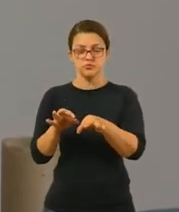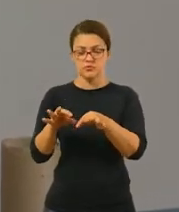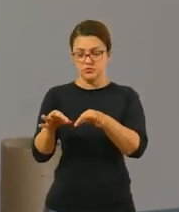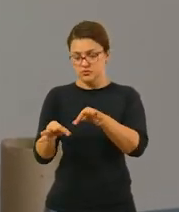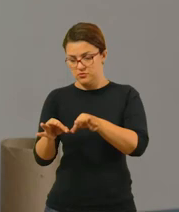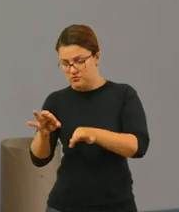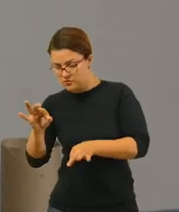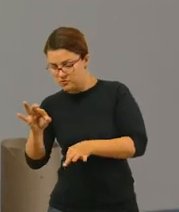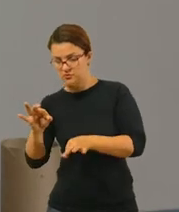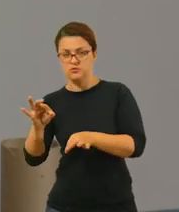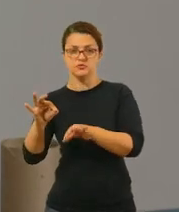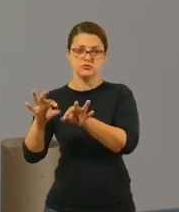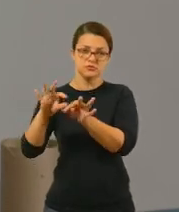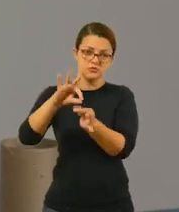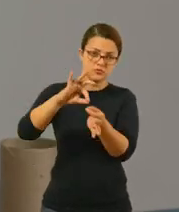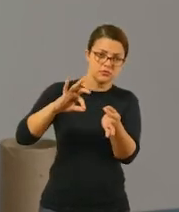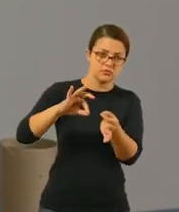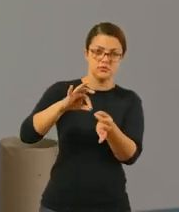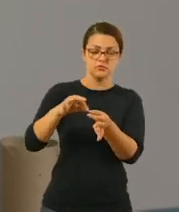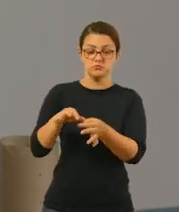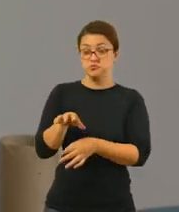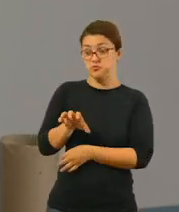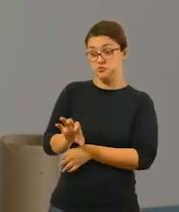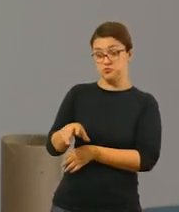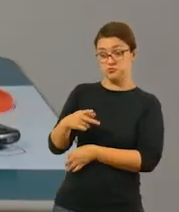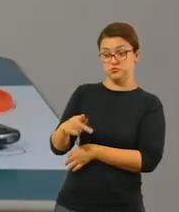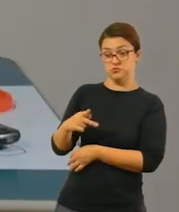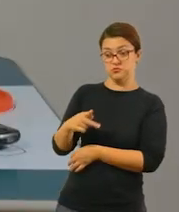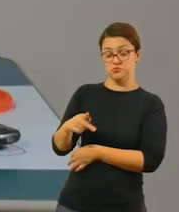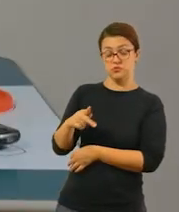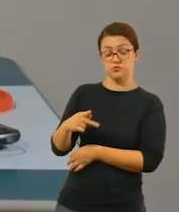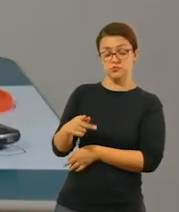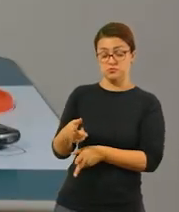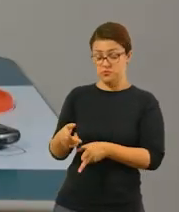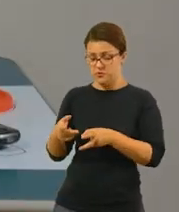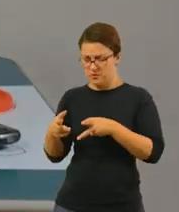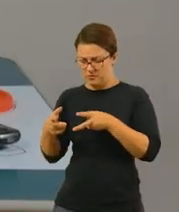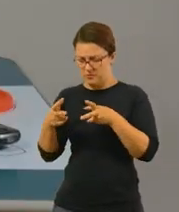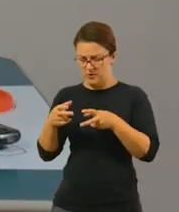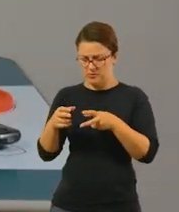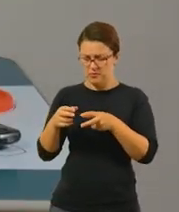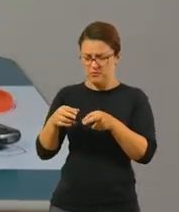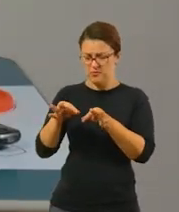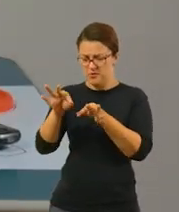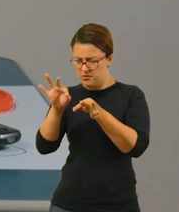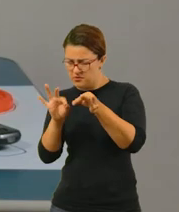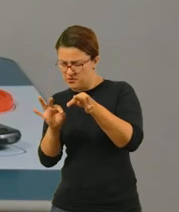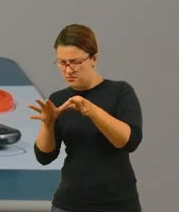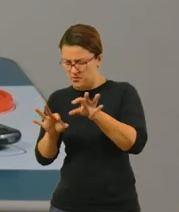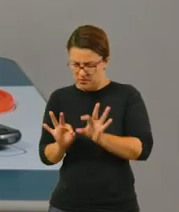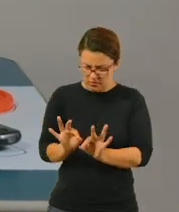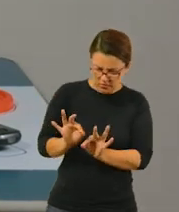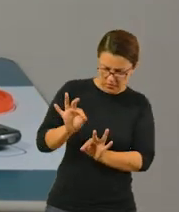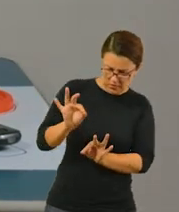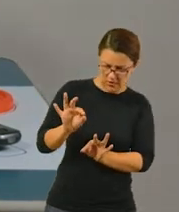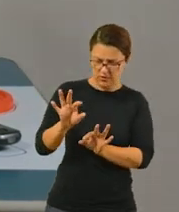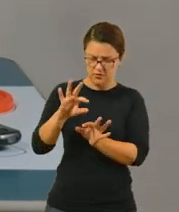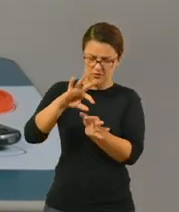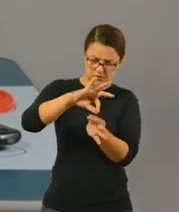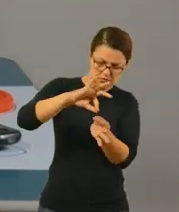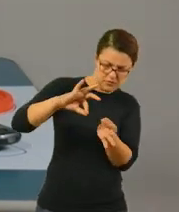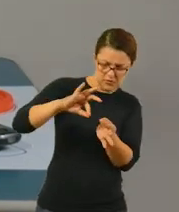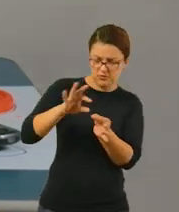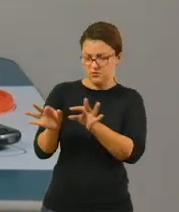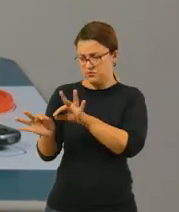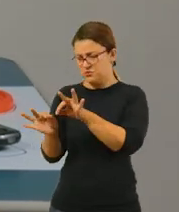Para baixo. Né? Ela vai cortando do jeito dela, a direção que ela for percebendo, para cima, para baixo, não importa se for pro lado